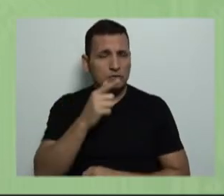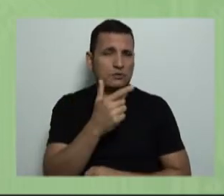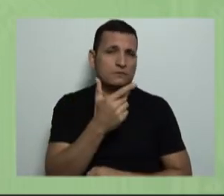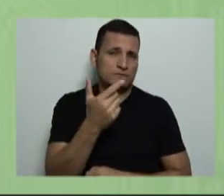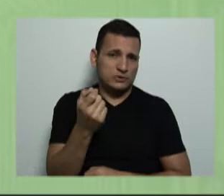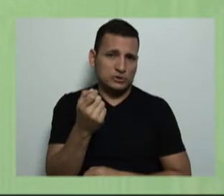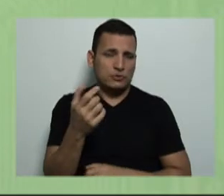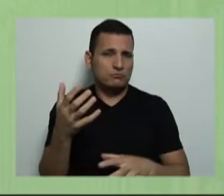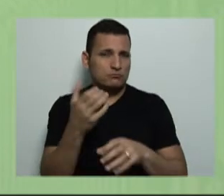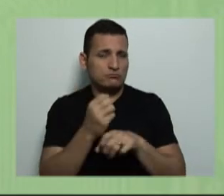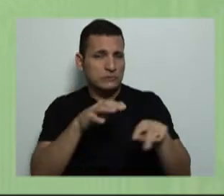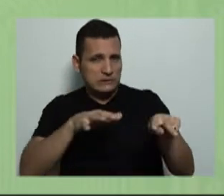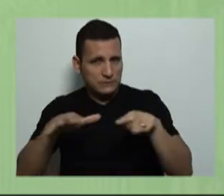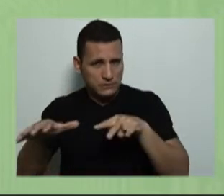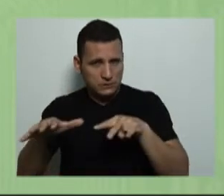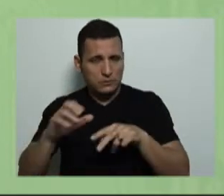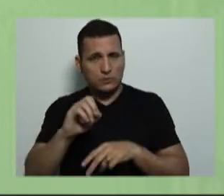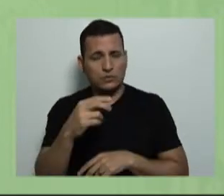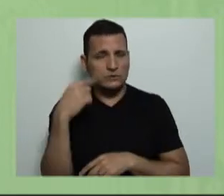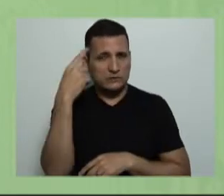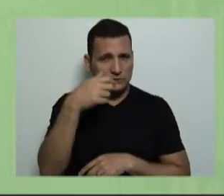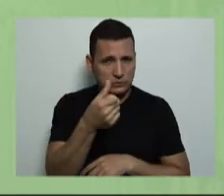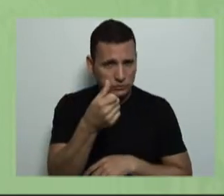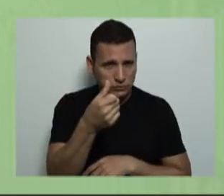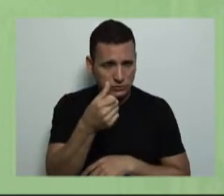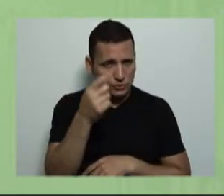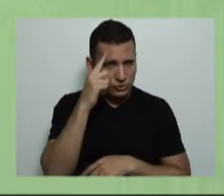ou 6 horas diárias e